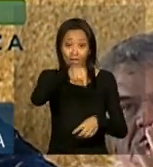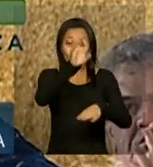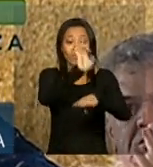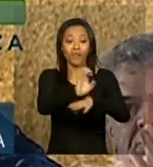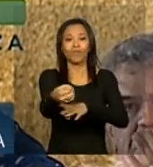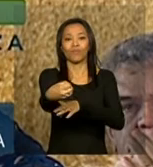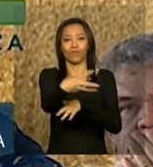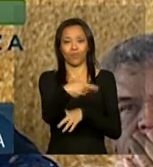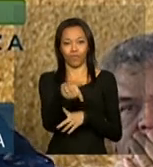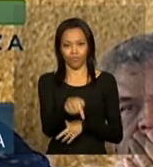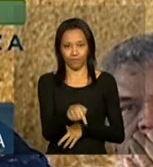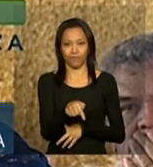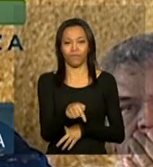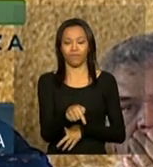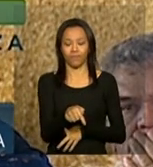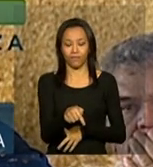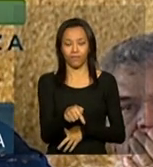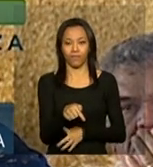novo.